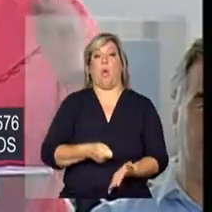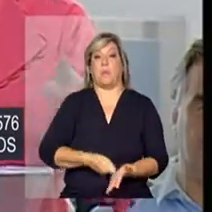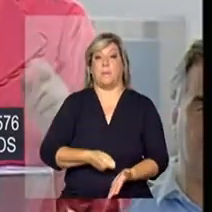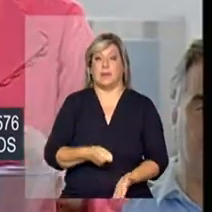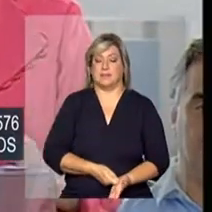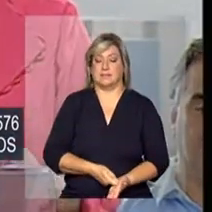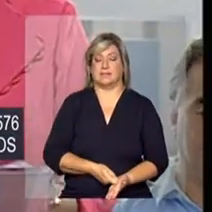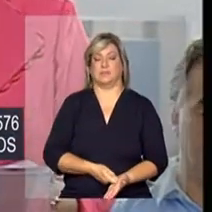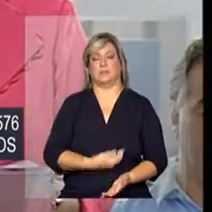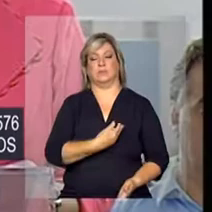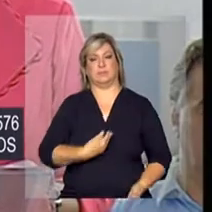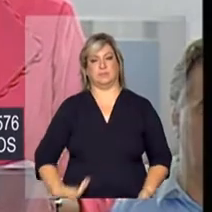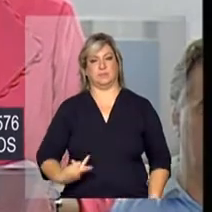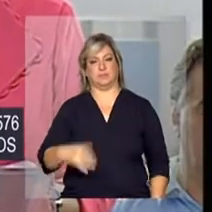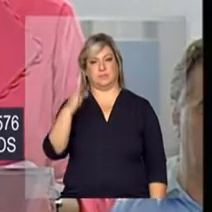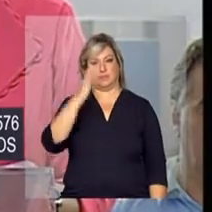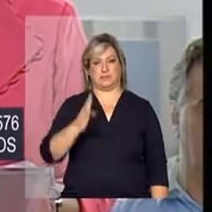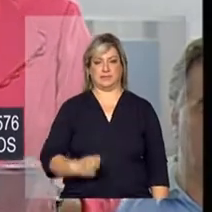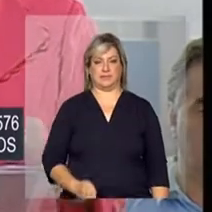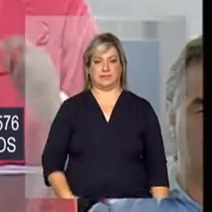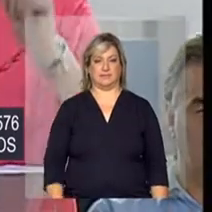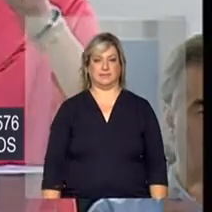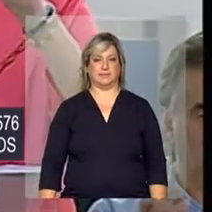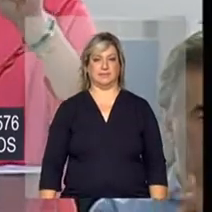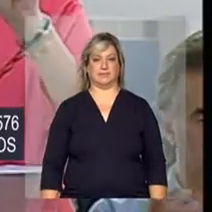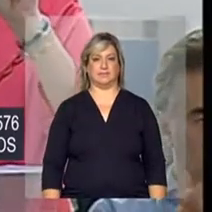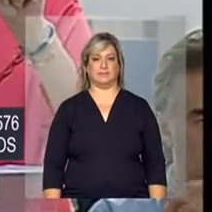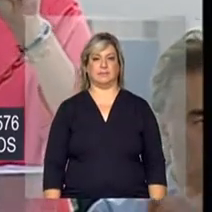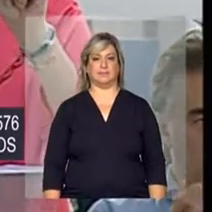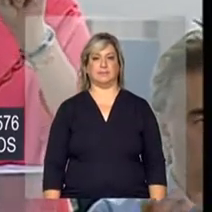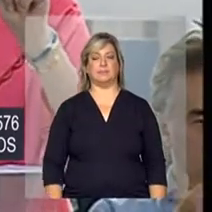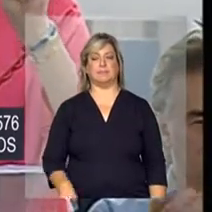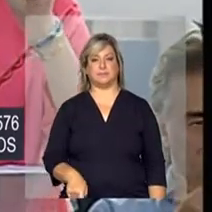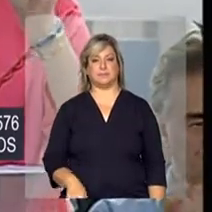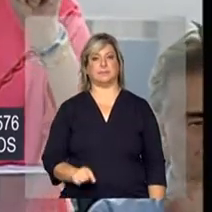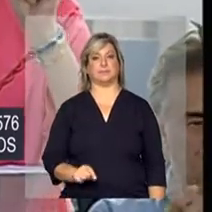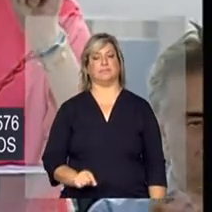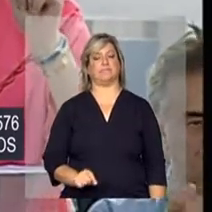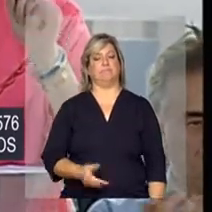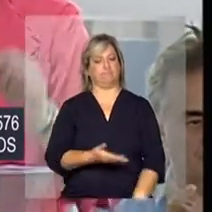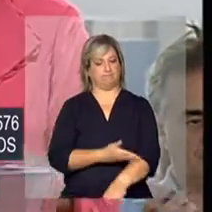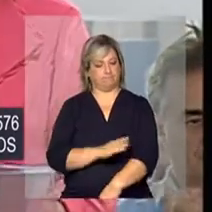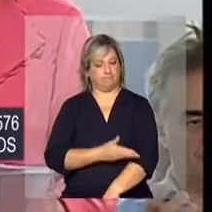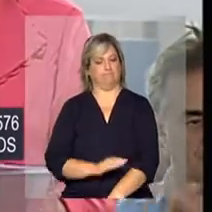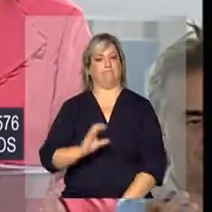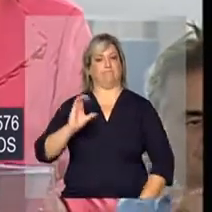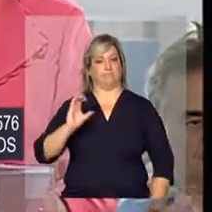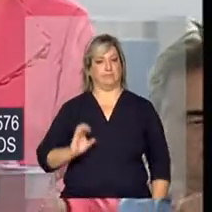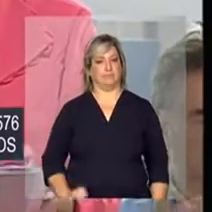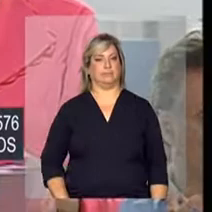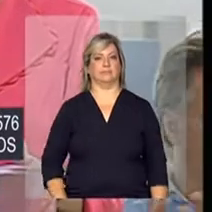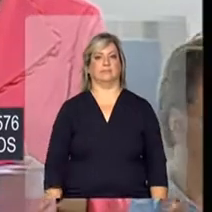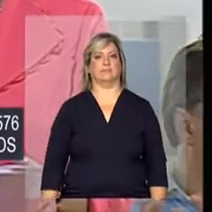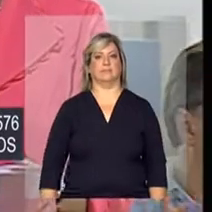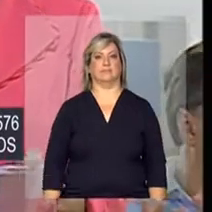e dever do Estado brasileiro. Um exercício de cidadania.